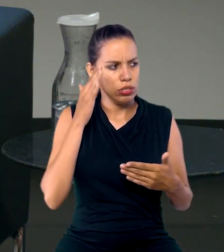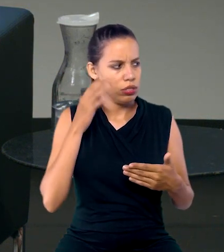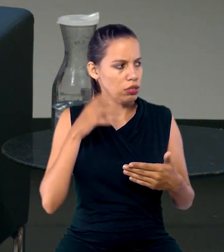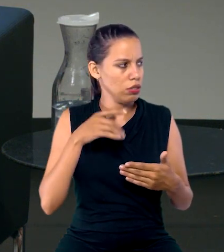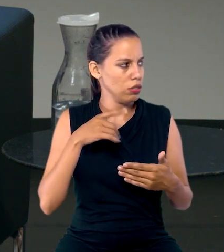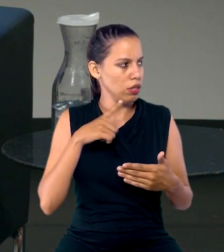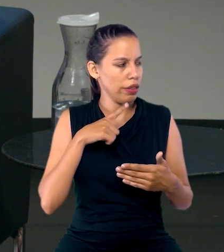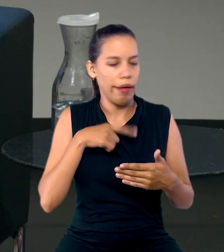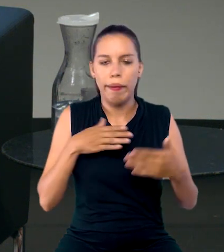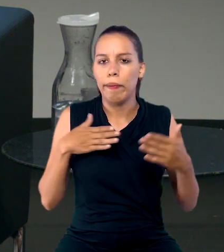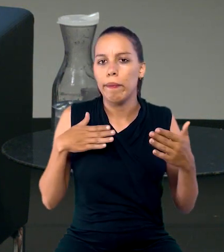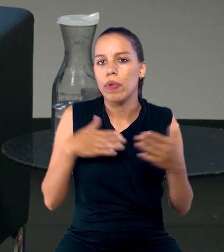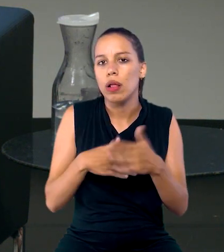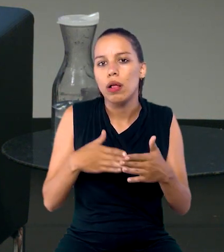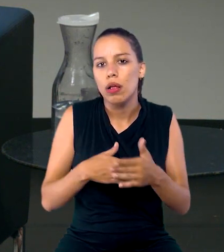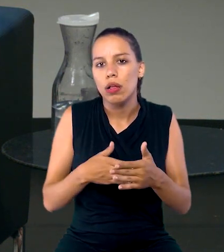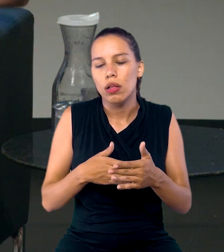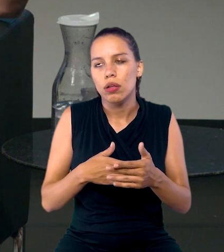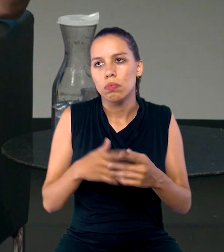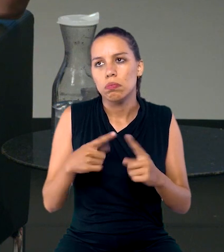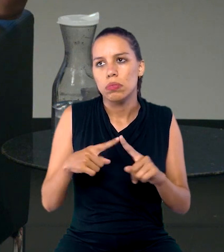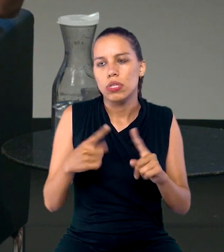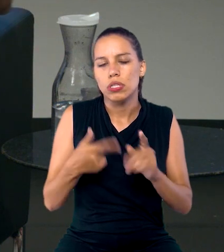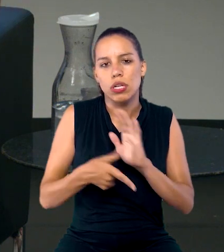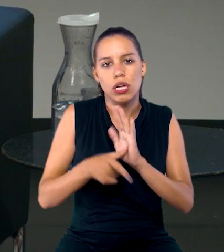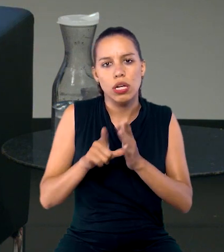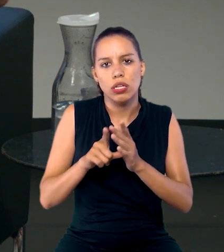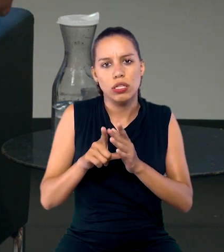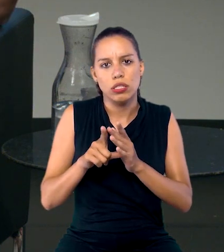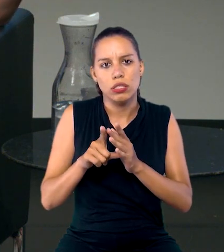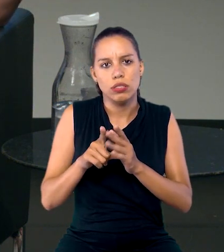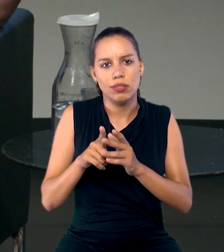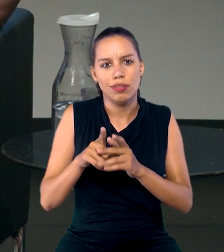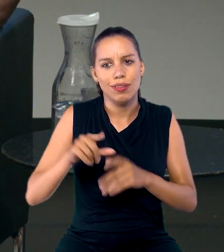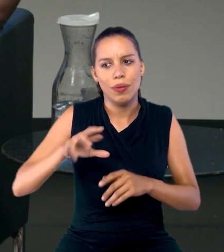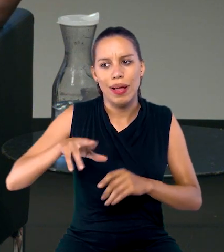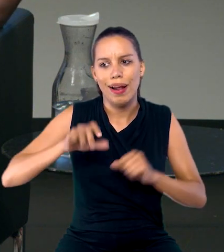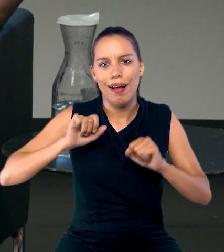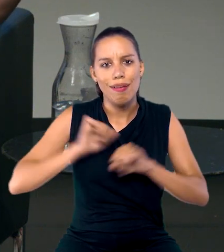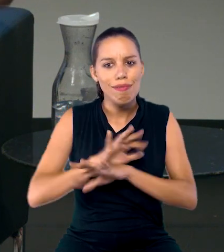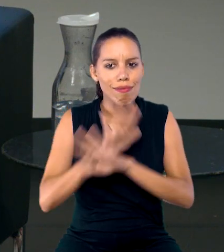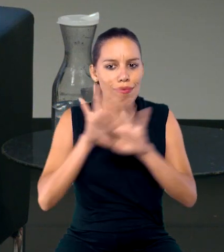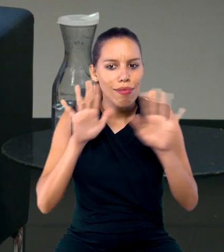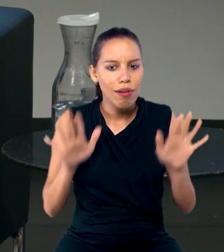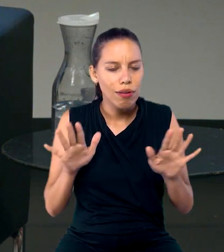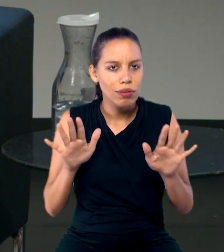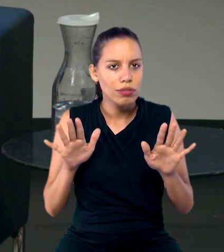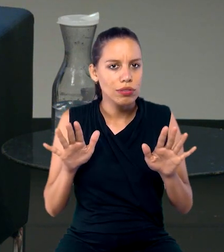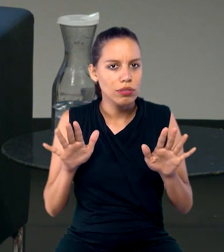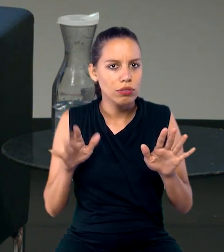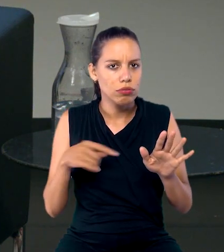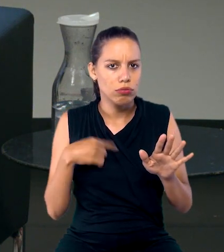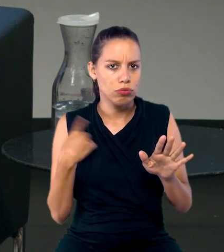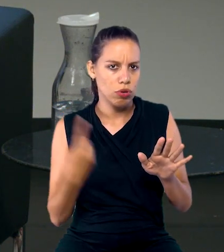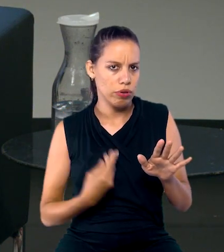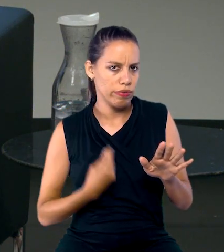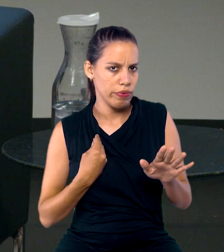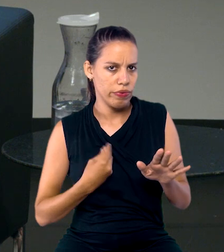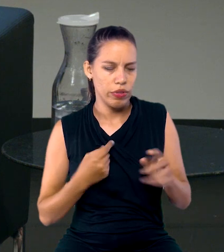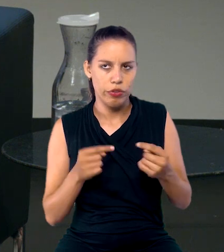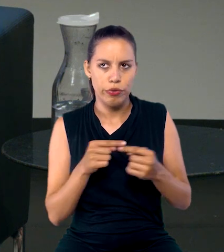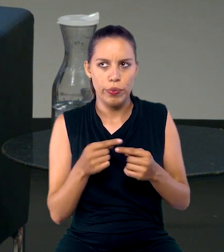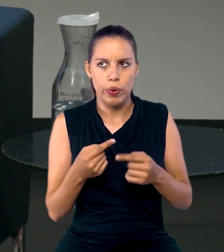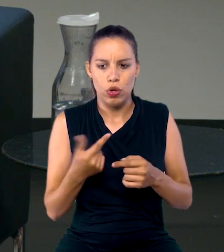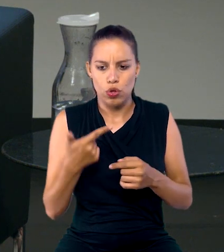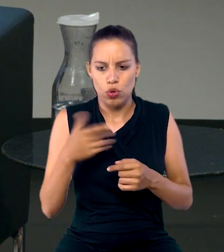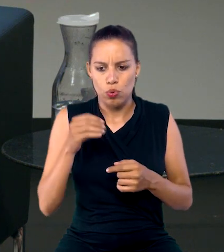né? Se não estava claro antes, e é muito incrível que não tivesse claro antes, a gente acabou de viver o